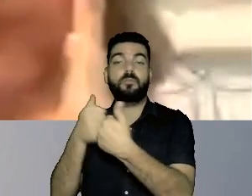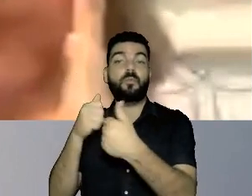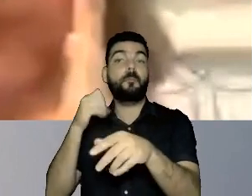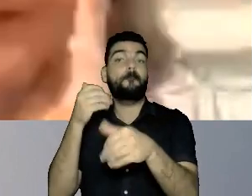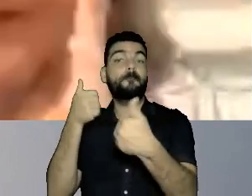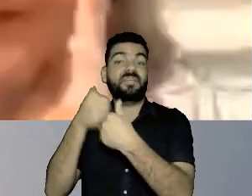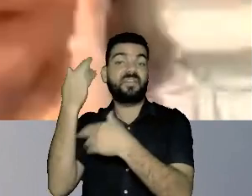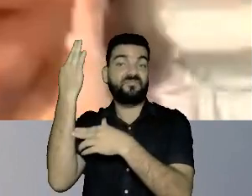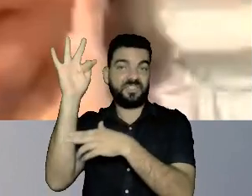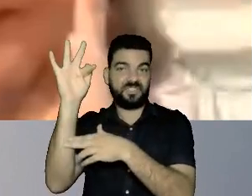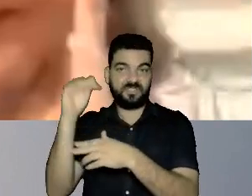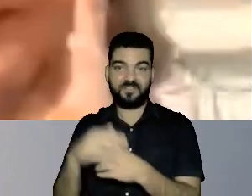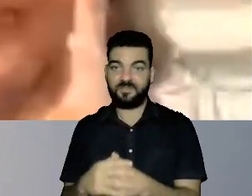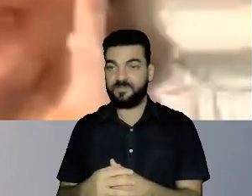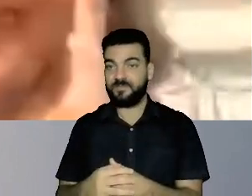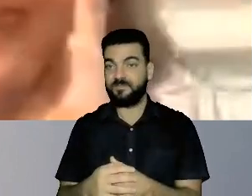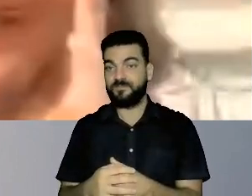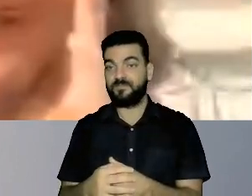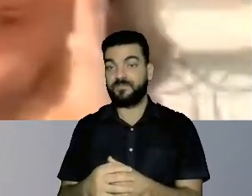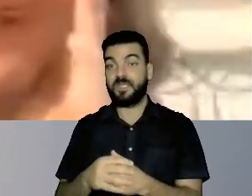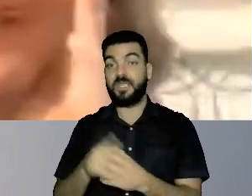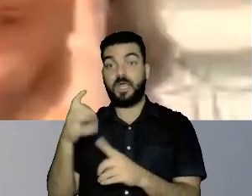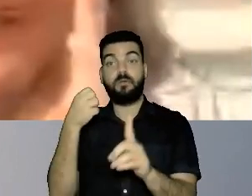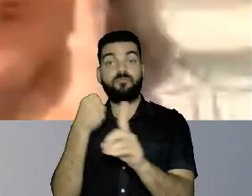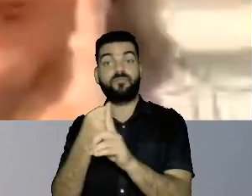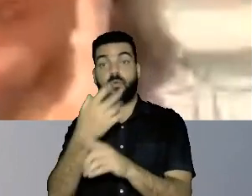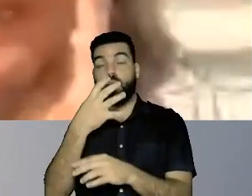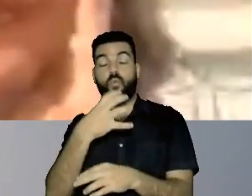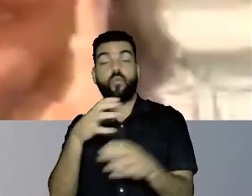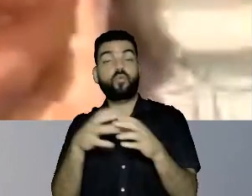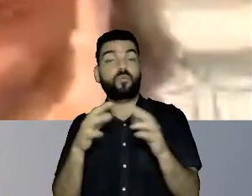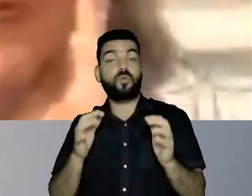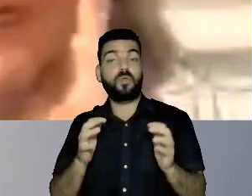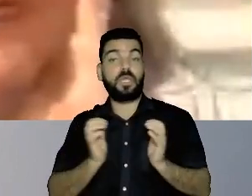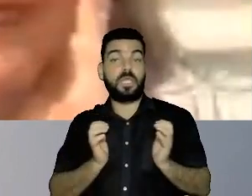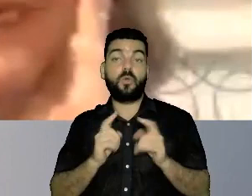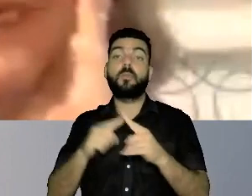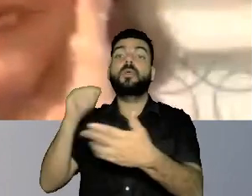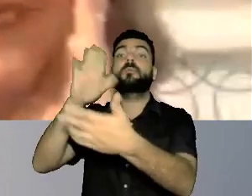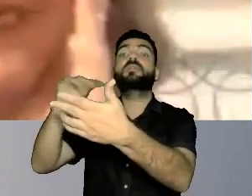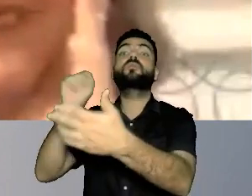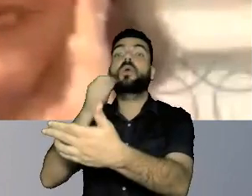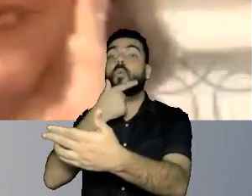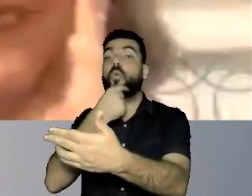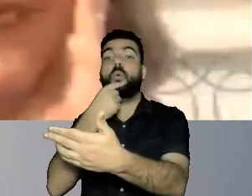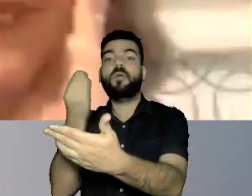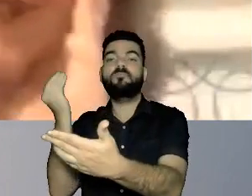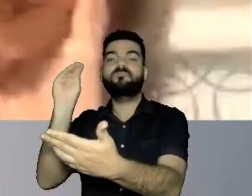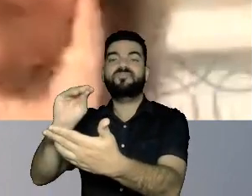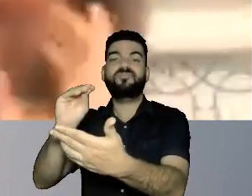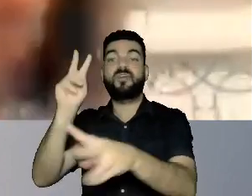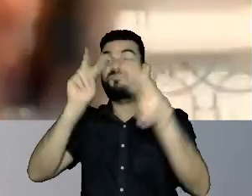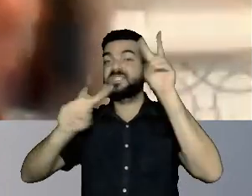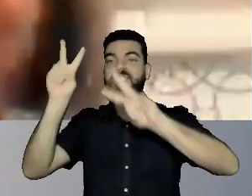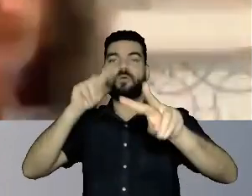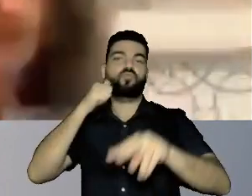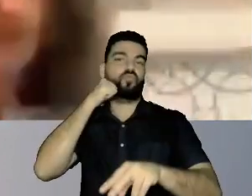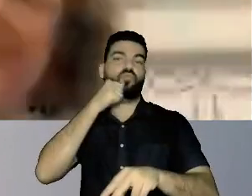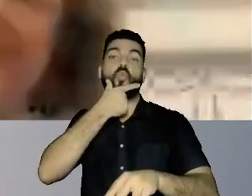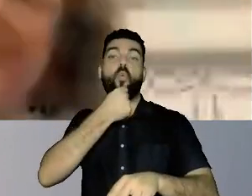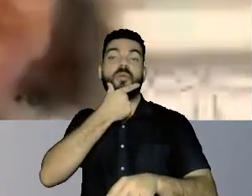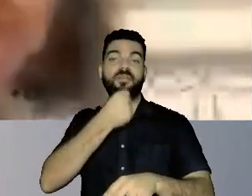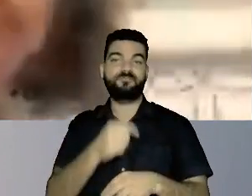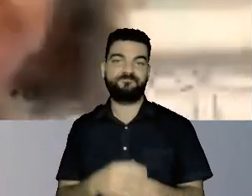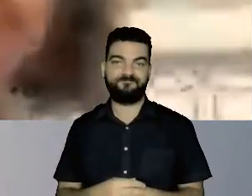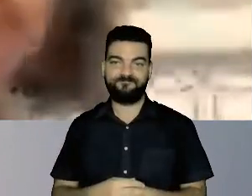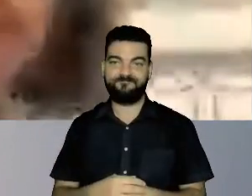é, na verdade, uma mulher cortesã da Belle Époque francesa, e que choca a sociedade burguesa,